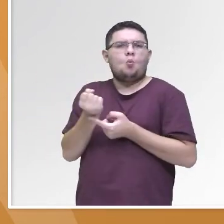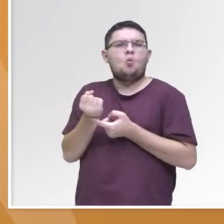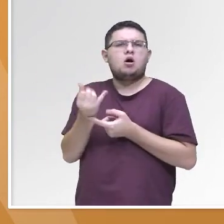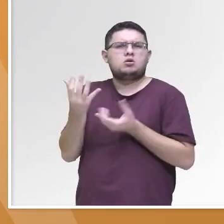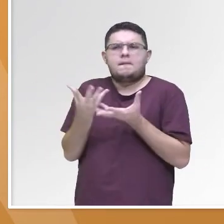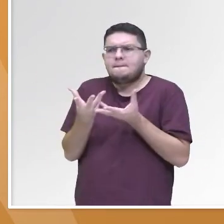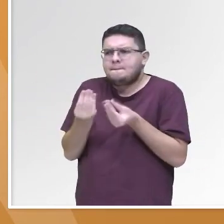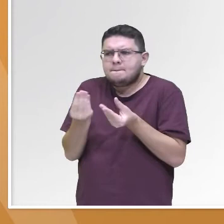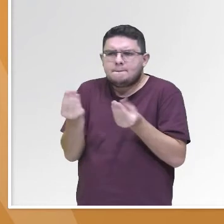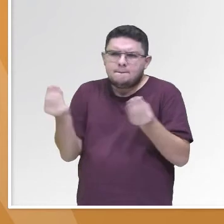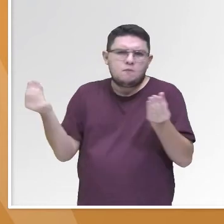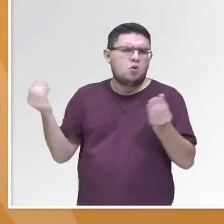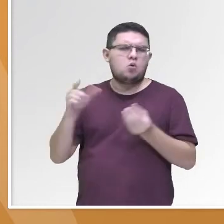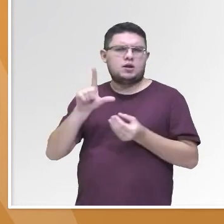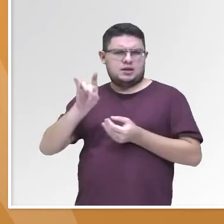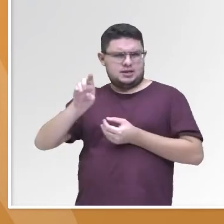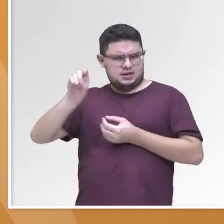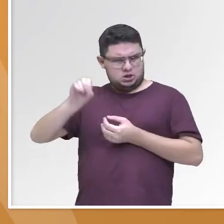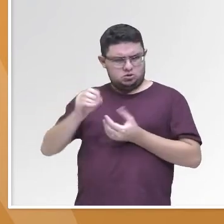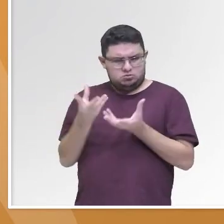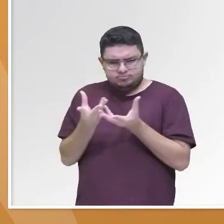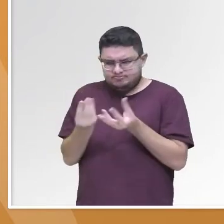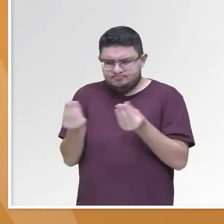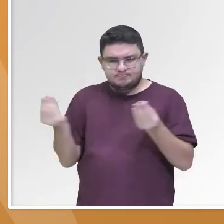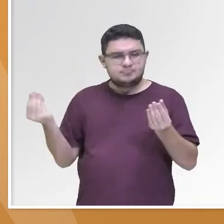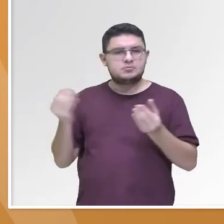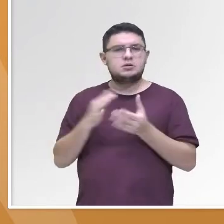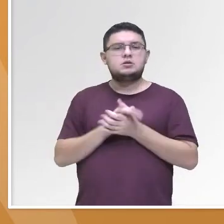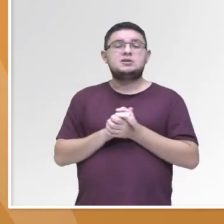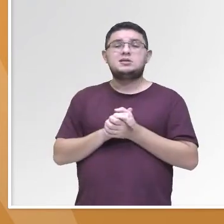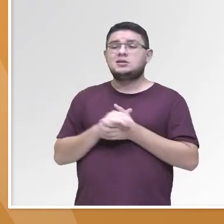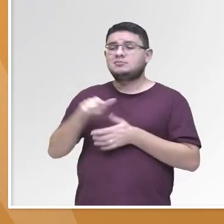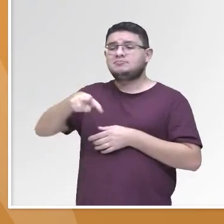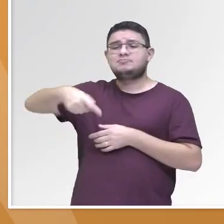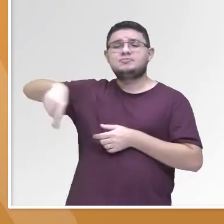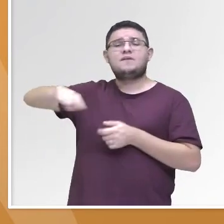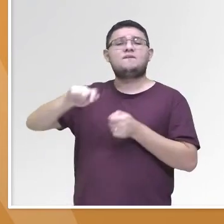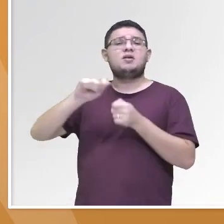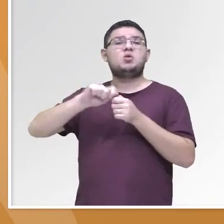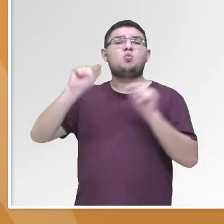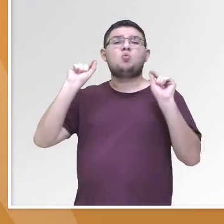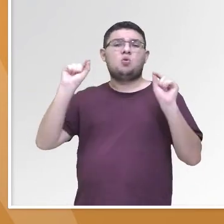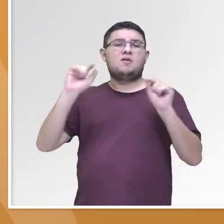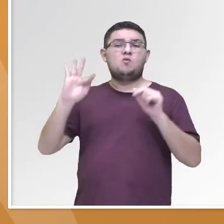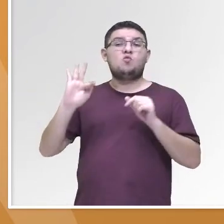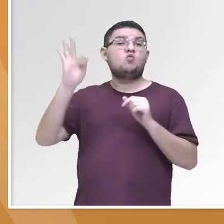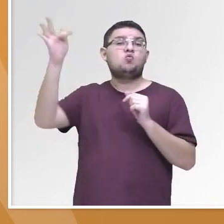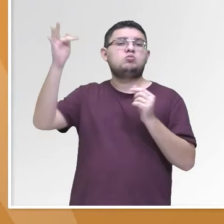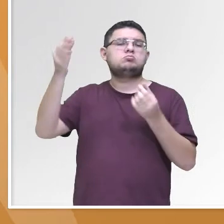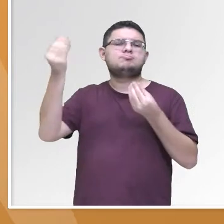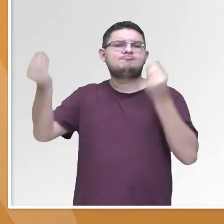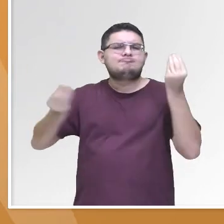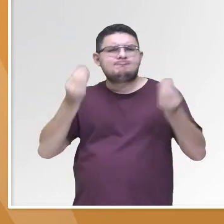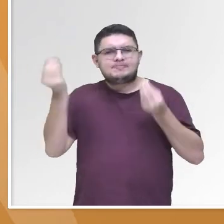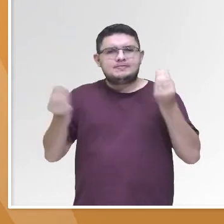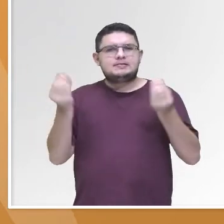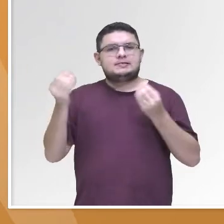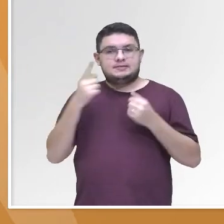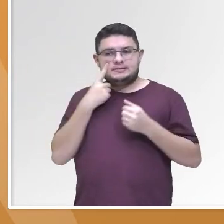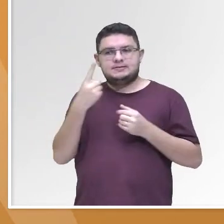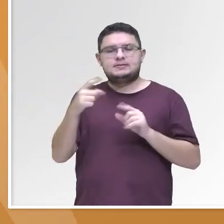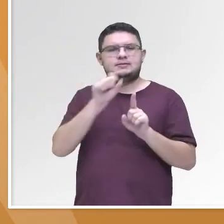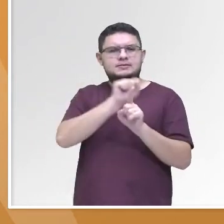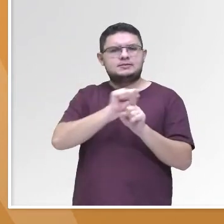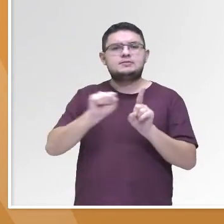produção altíssima de resíduos, né? E o que vai ser feito com isso futuramente, né? A gente tem aí uma sociedade cada vez